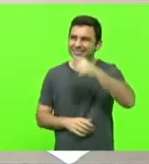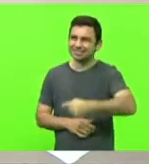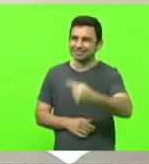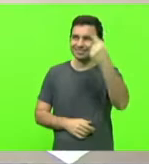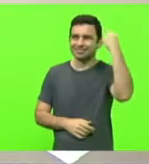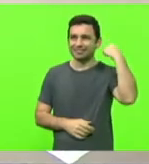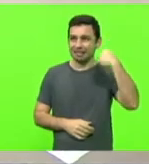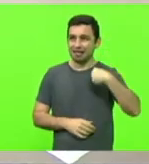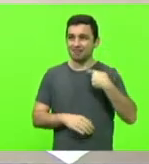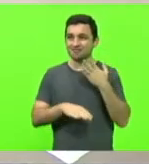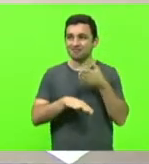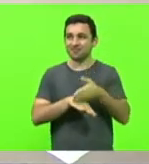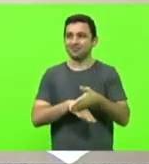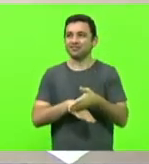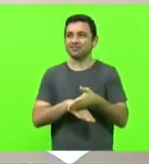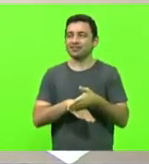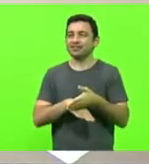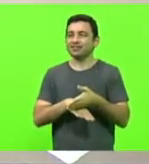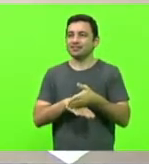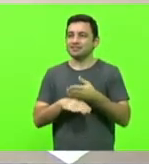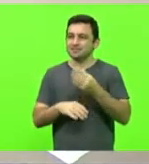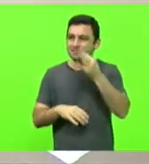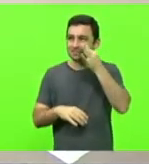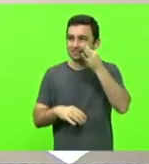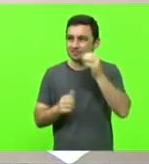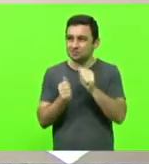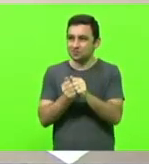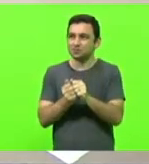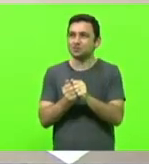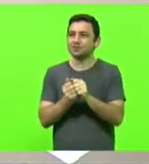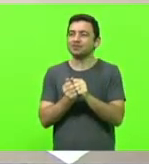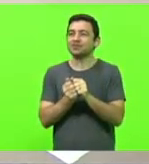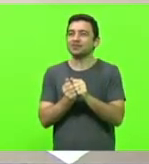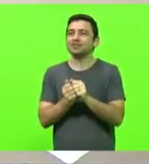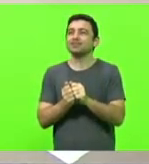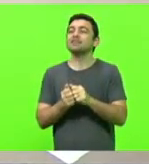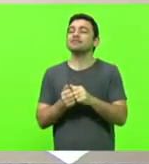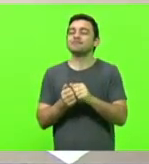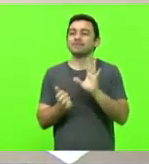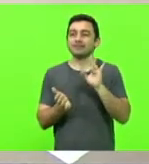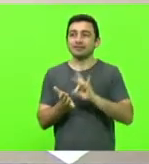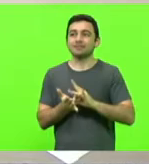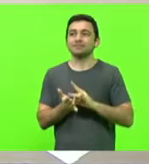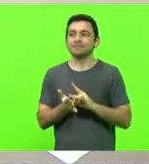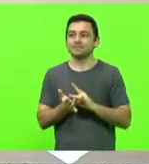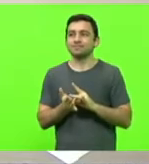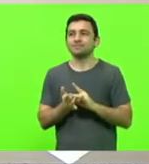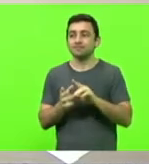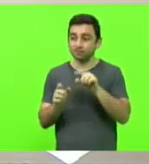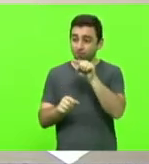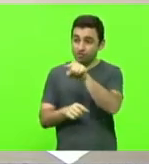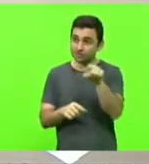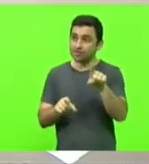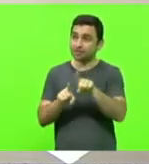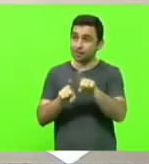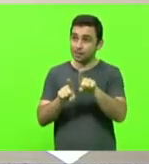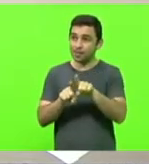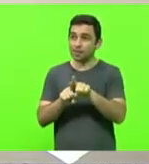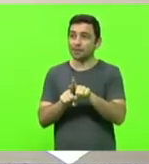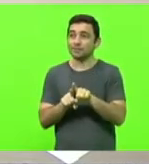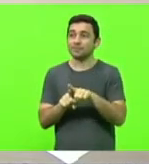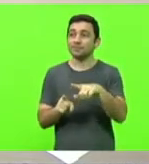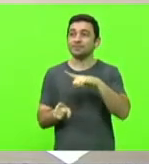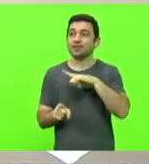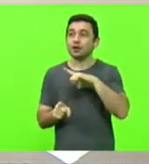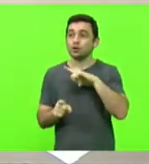eu estive presente naquele ato, e inclusive, Vossa Excelência contemplando como o